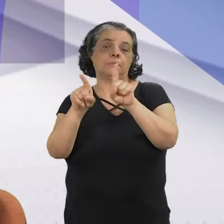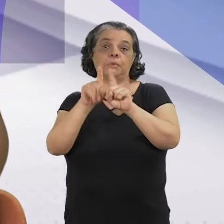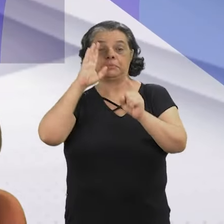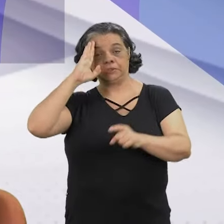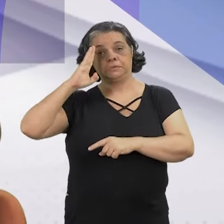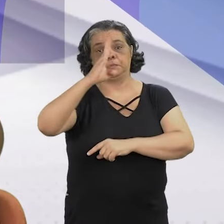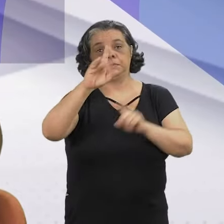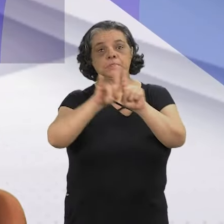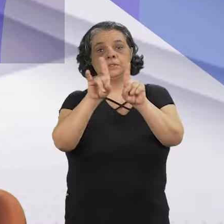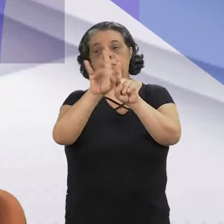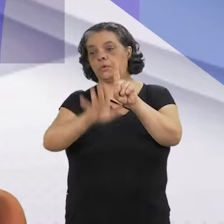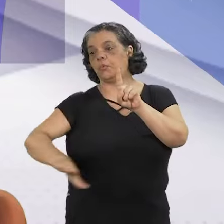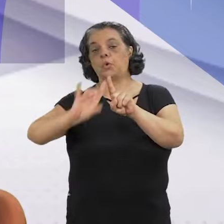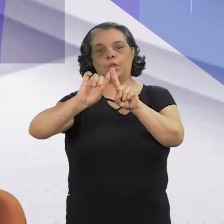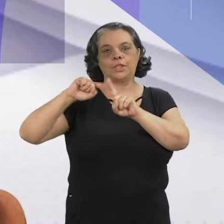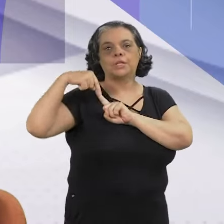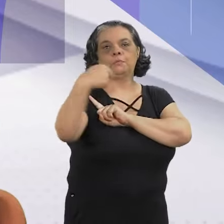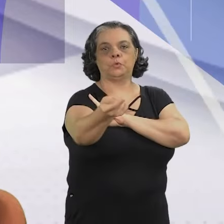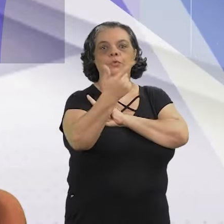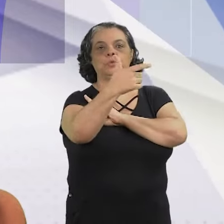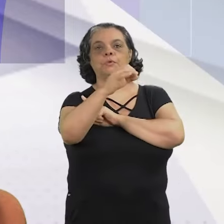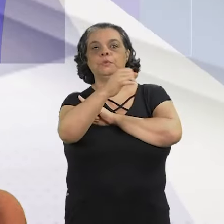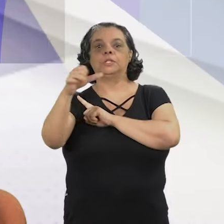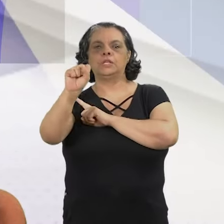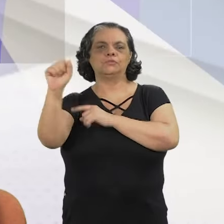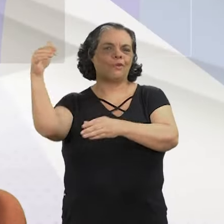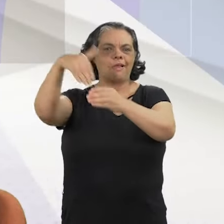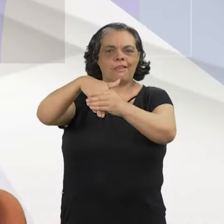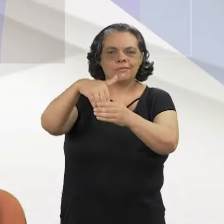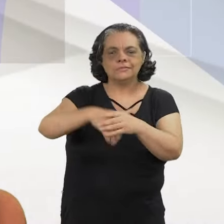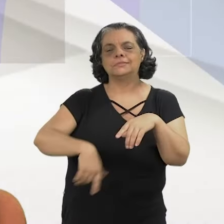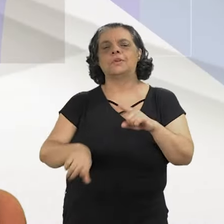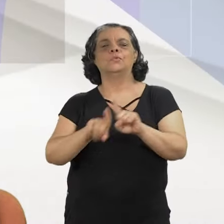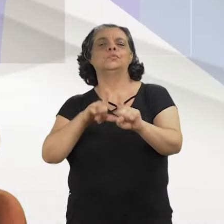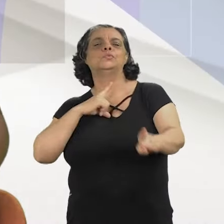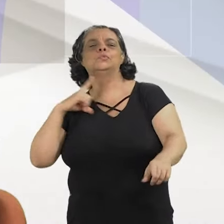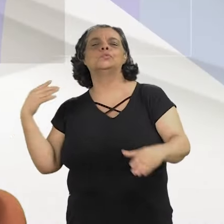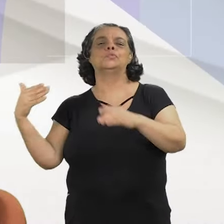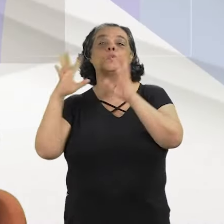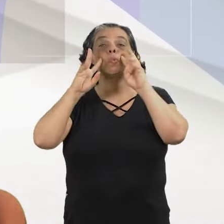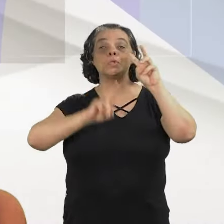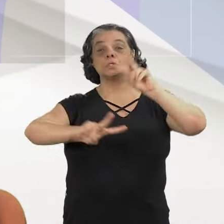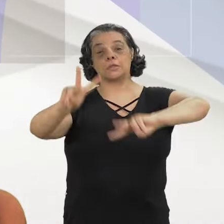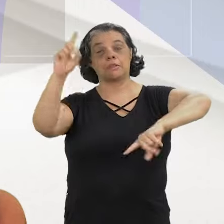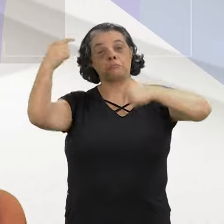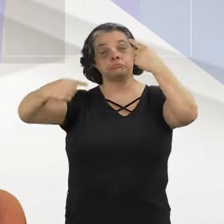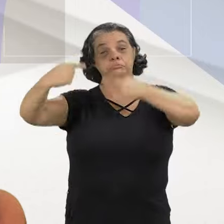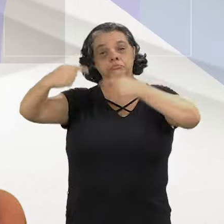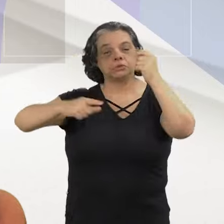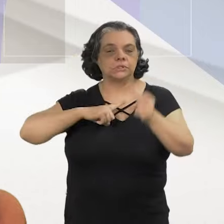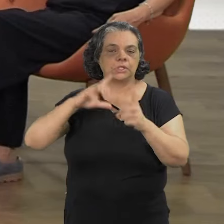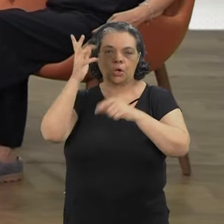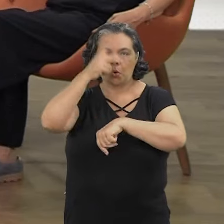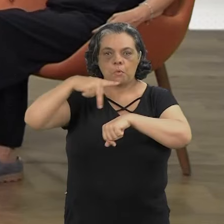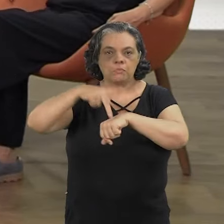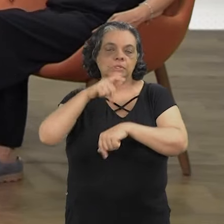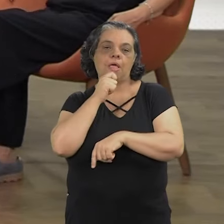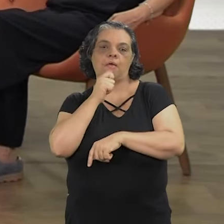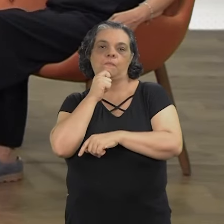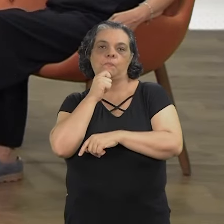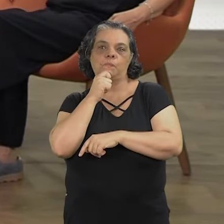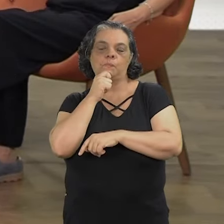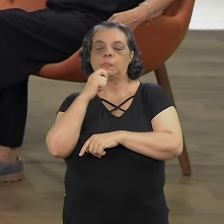Principalmente nesse cenário né pós 2018 né eleições né o cenário político que o país